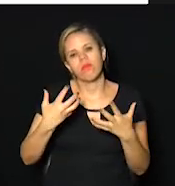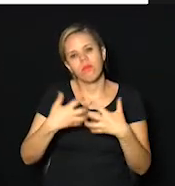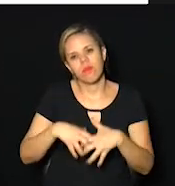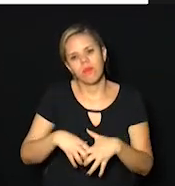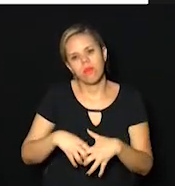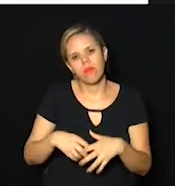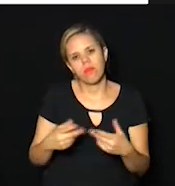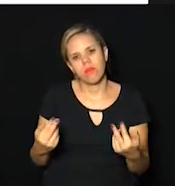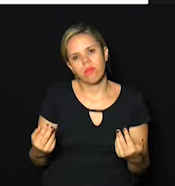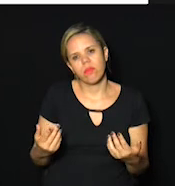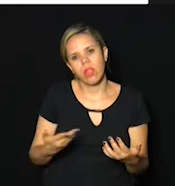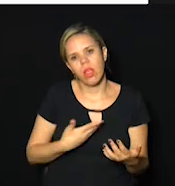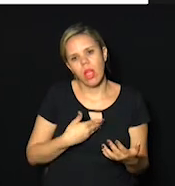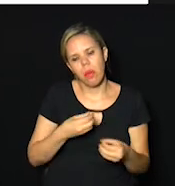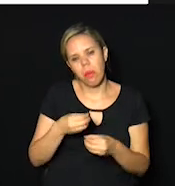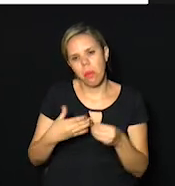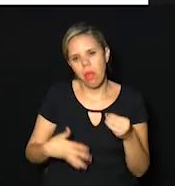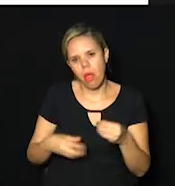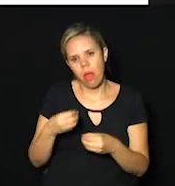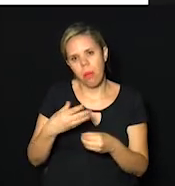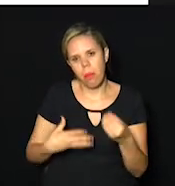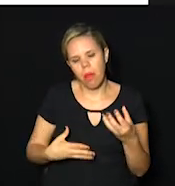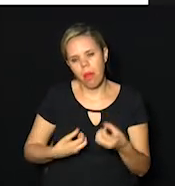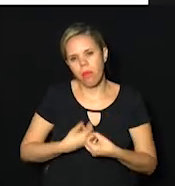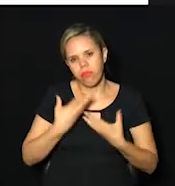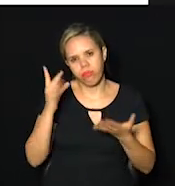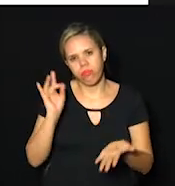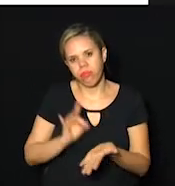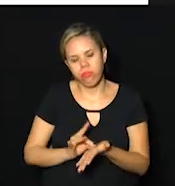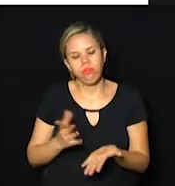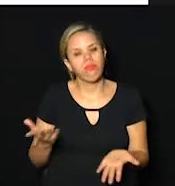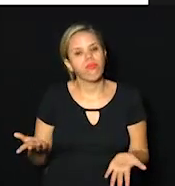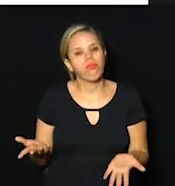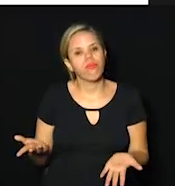Você tem bons argumentos para o convencimento?